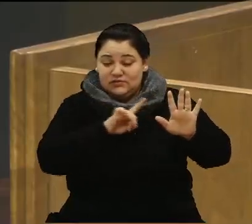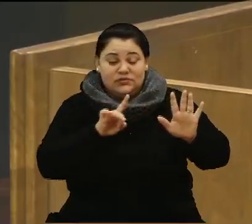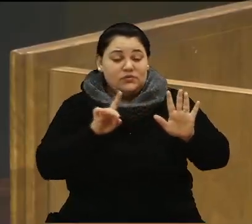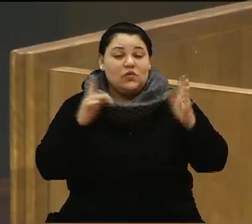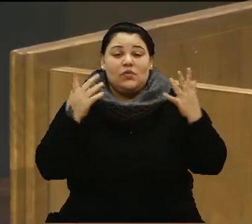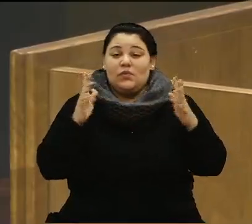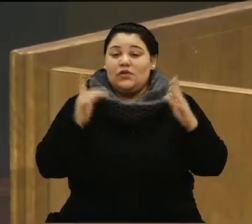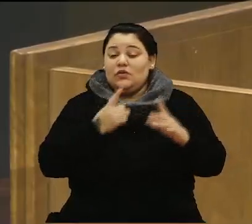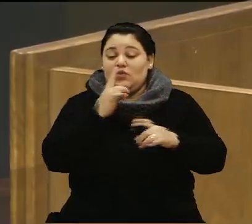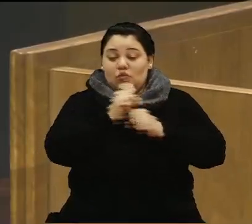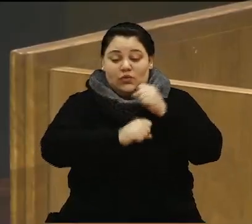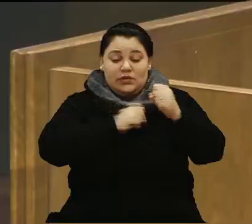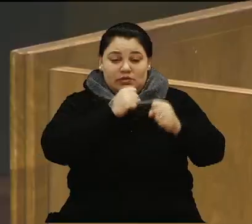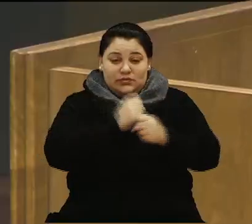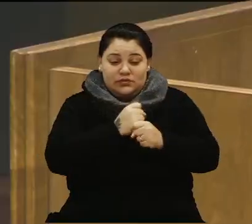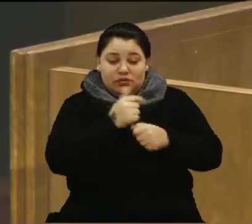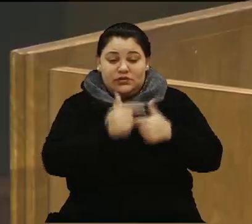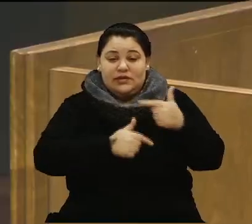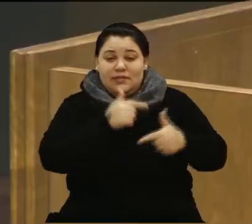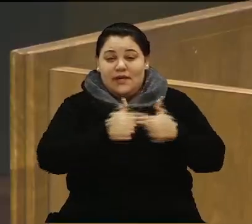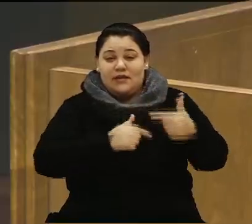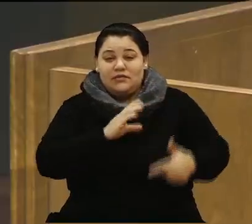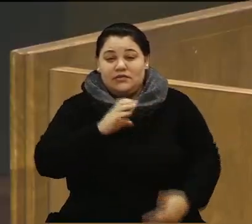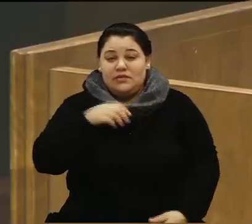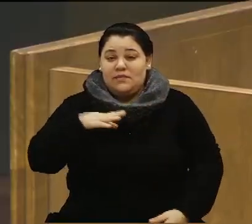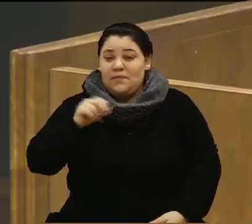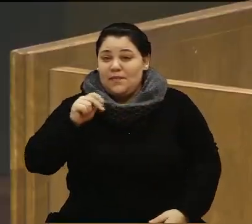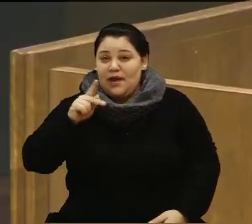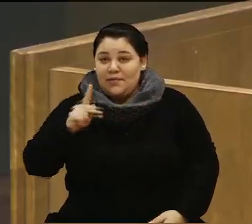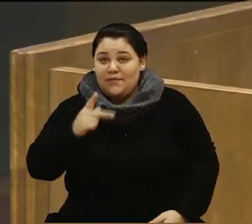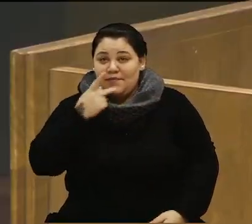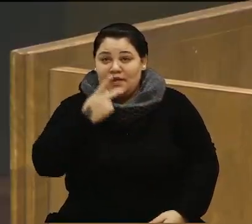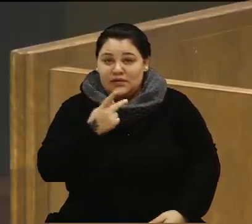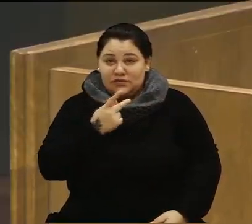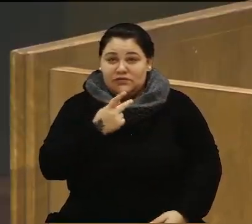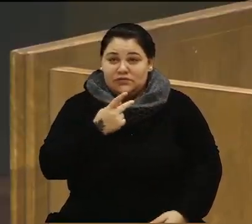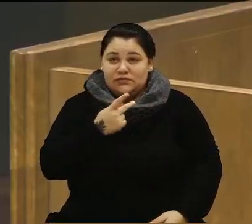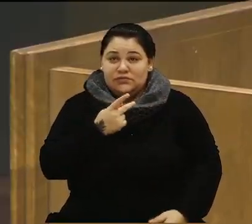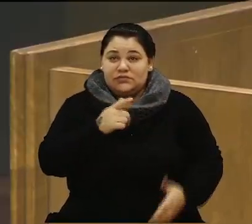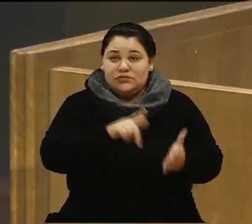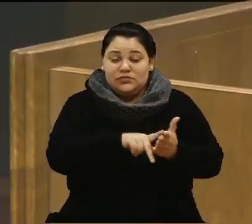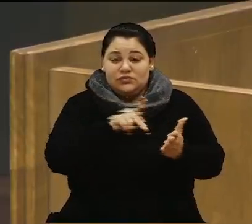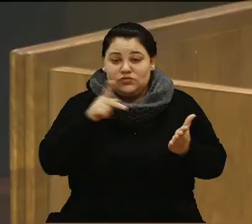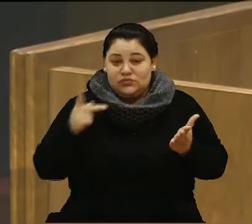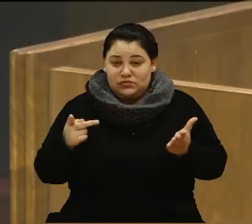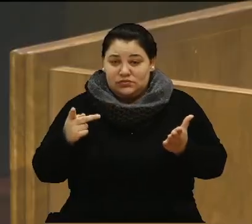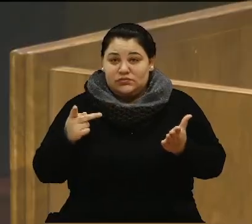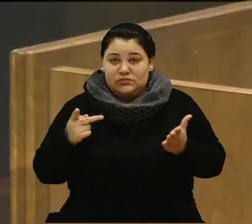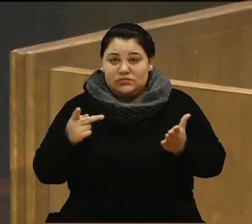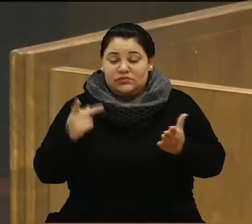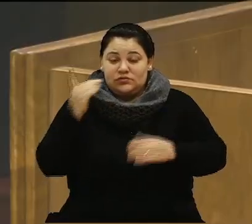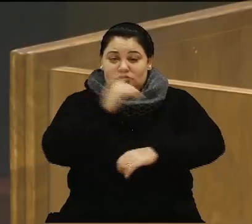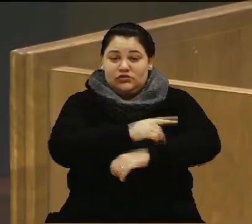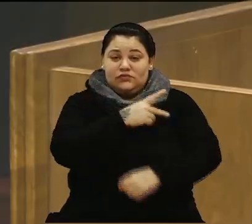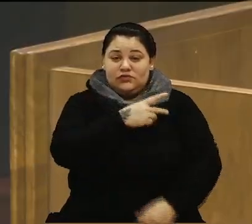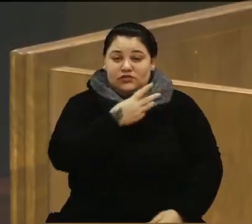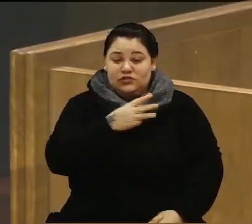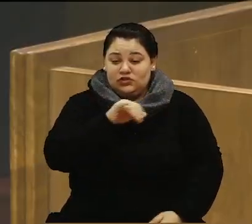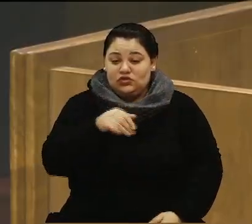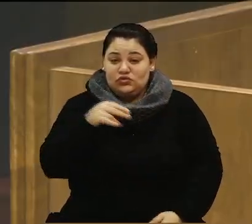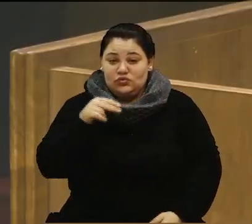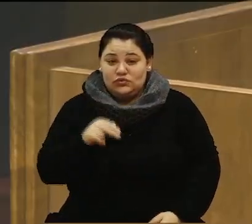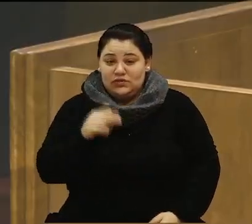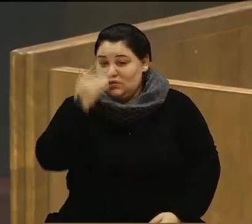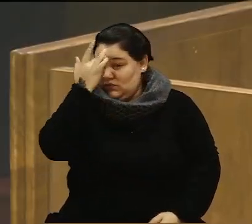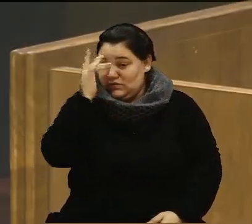1 ano de funcionamento do CEMAP, conforme a reportagem vinculada, né, no dia 23 de junho. Não sei se